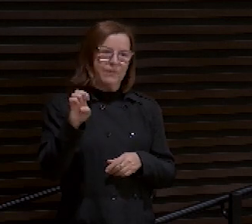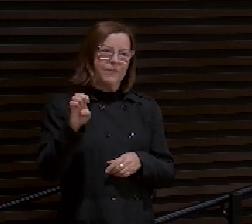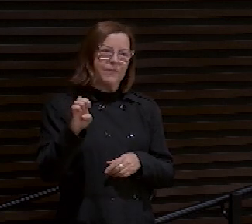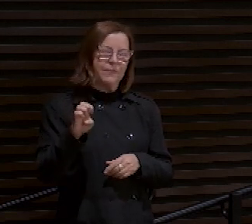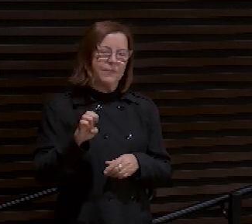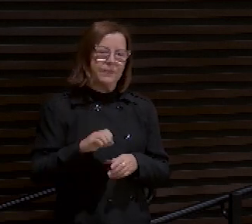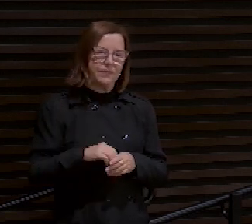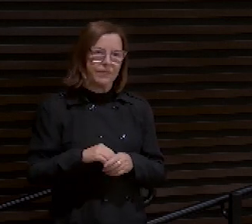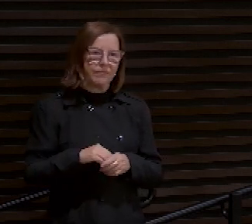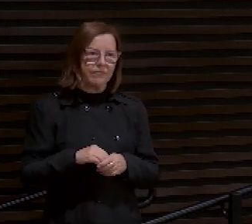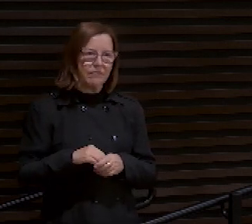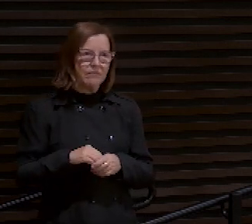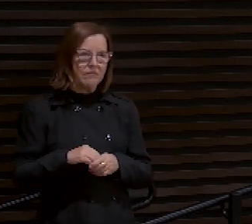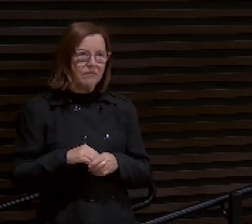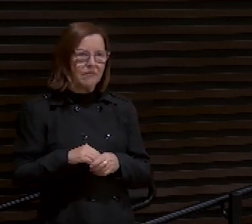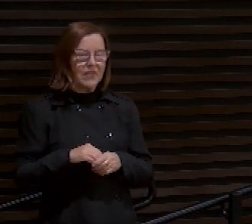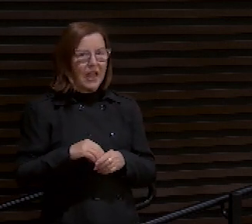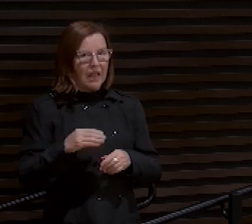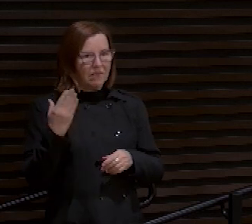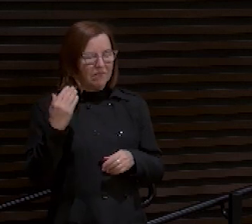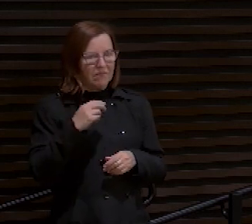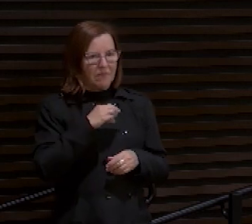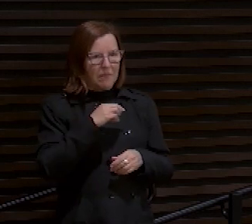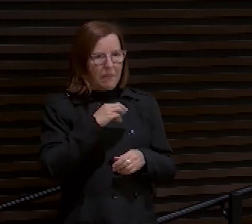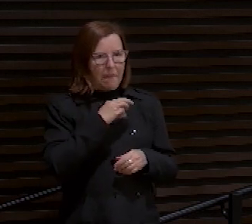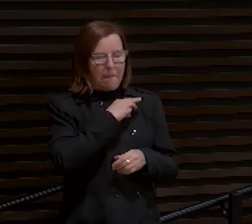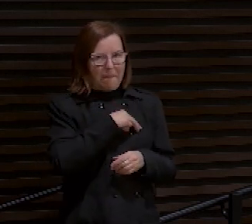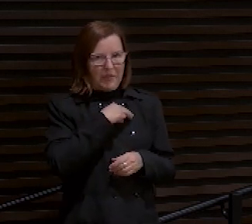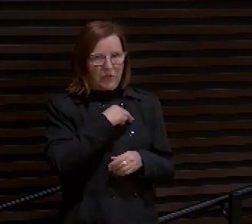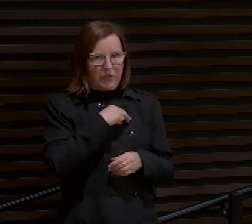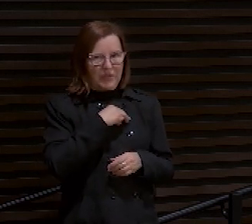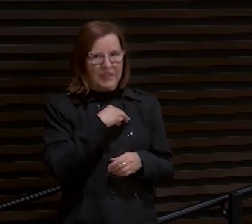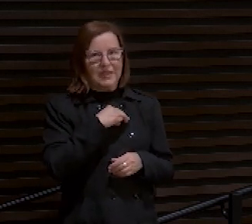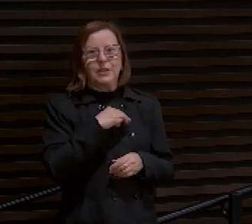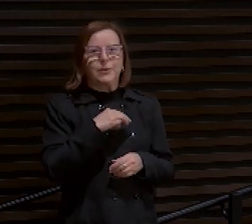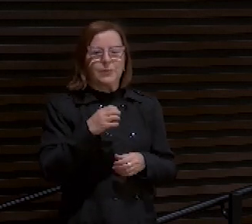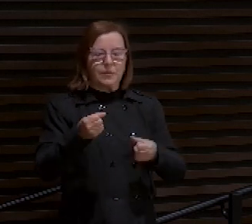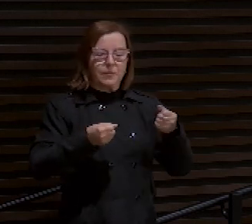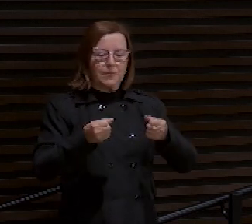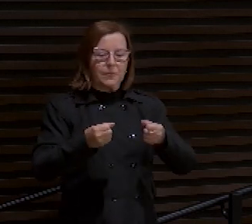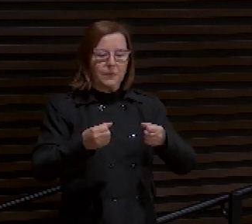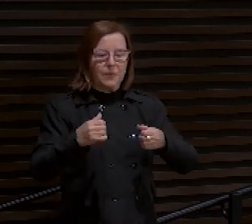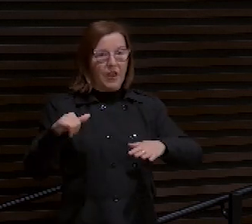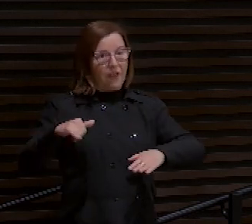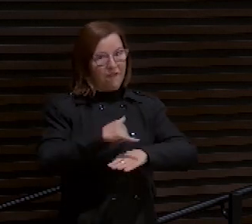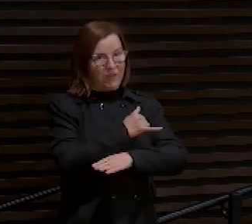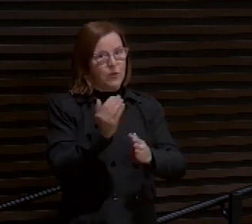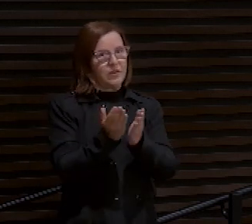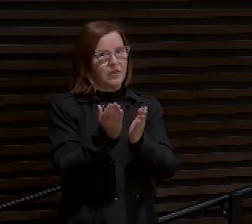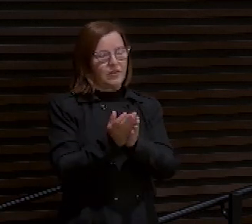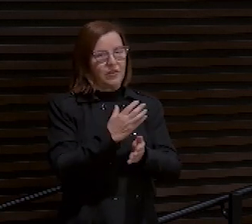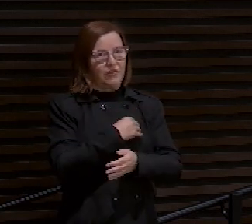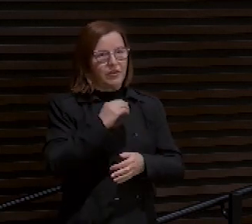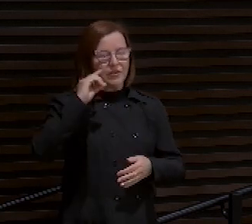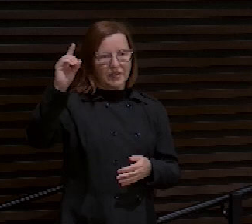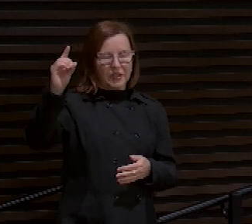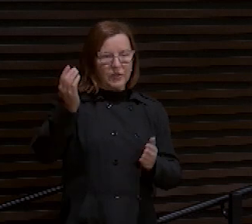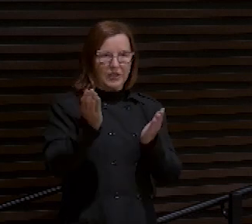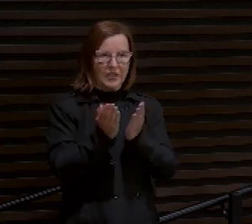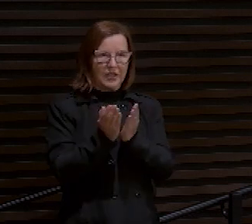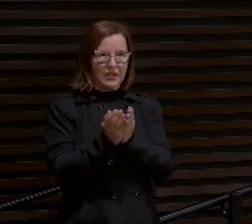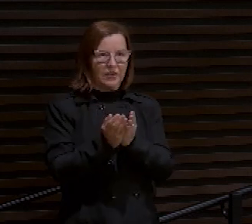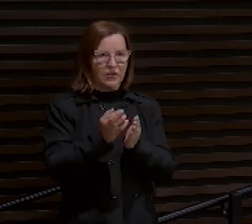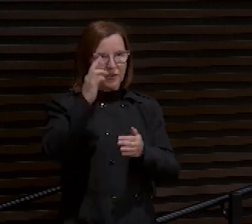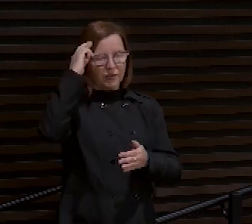Saint, ele era um missionário, um piloto de avião, um crente, um filho de Deus, um crente no Senhor